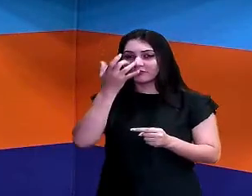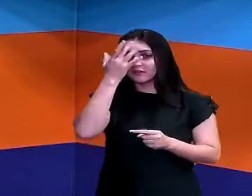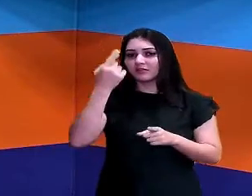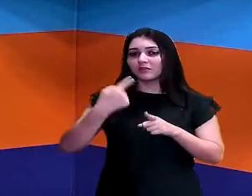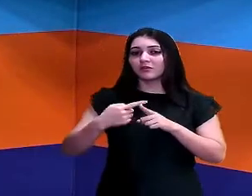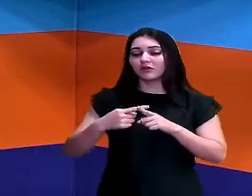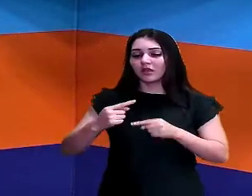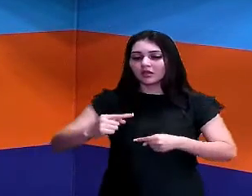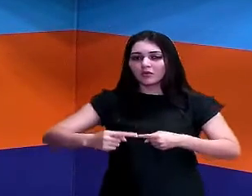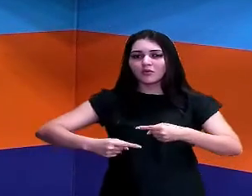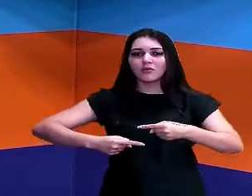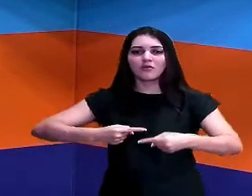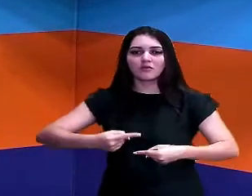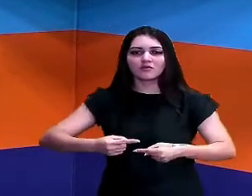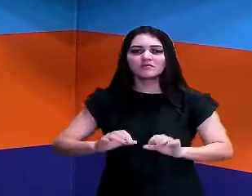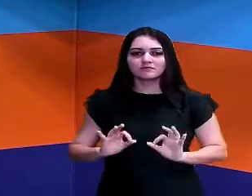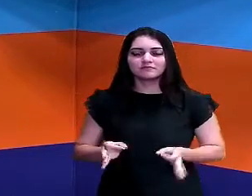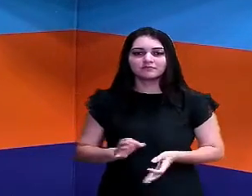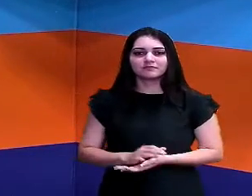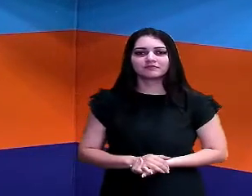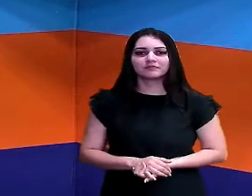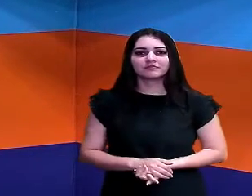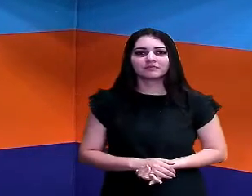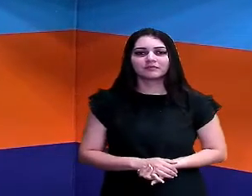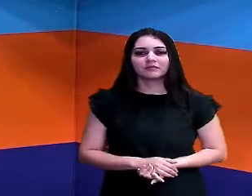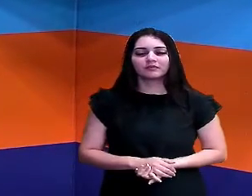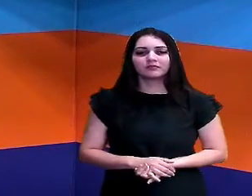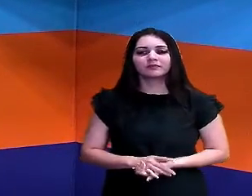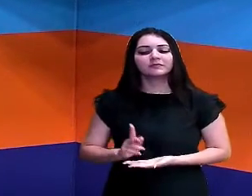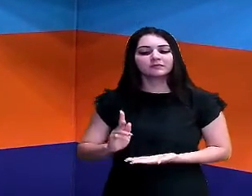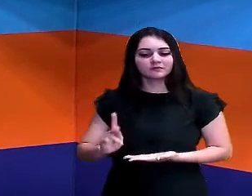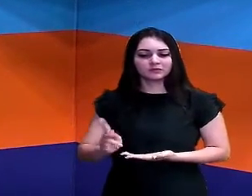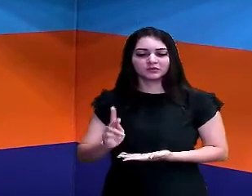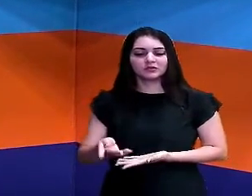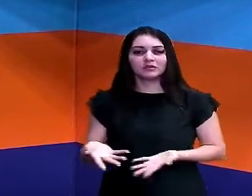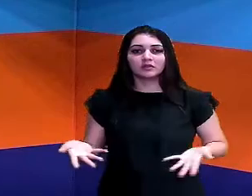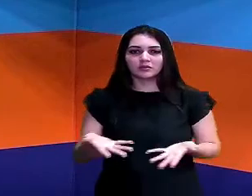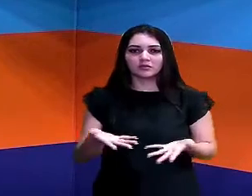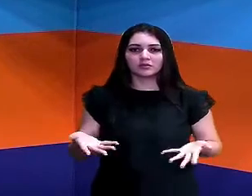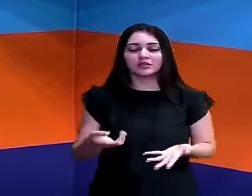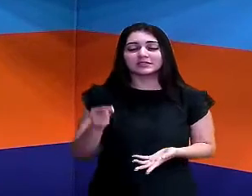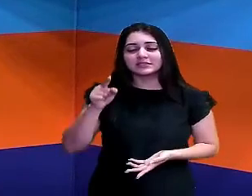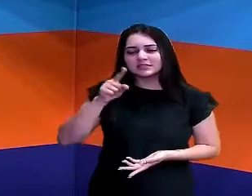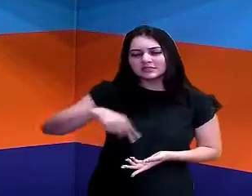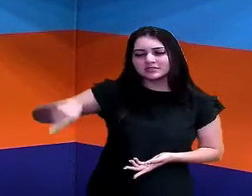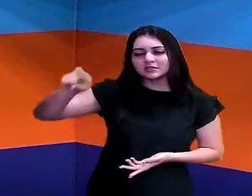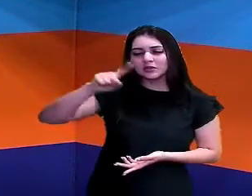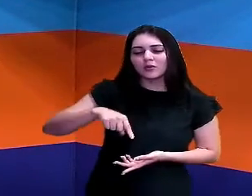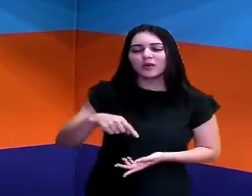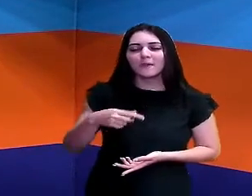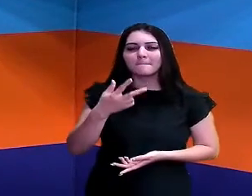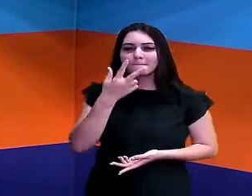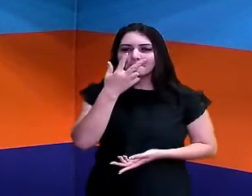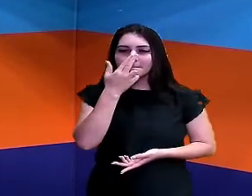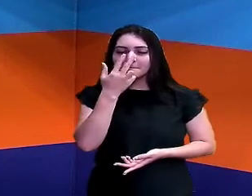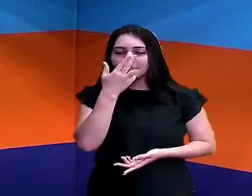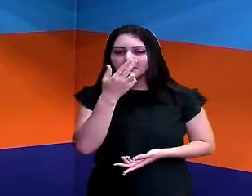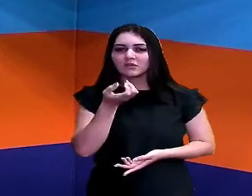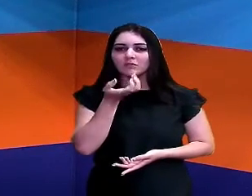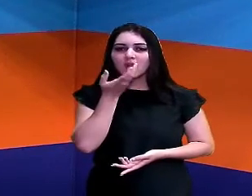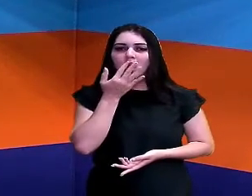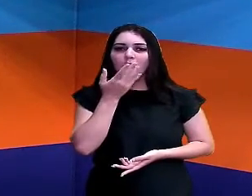eles rolam, tá certo? Vamos continuar. Ó, circule com a mesma cor o desenho